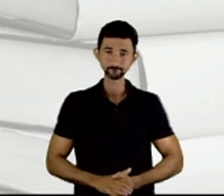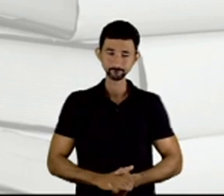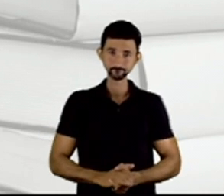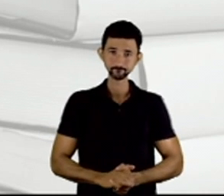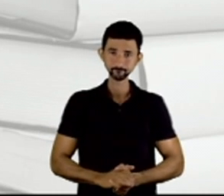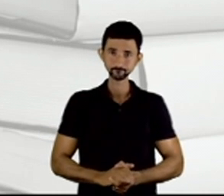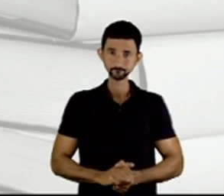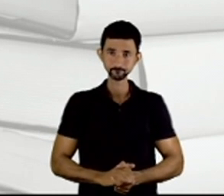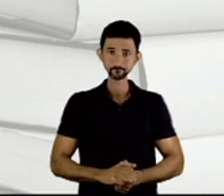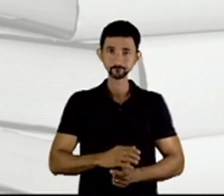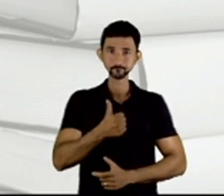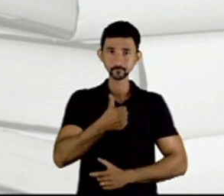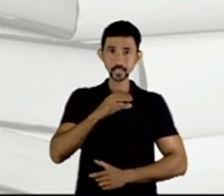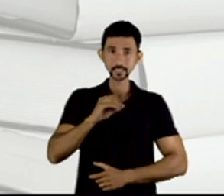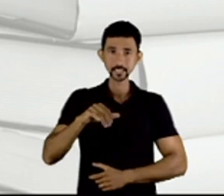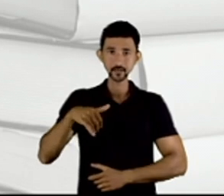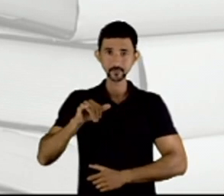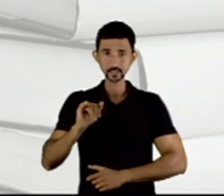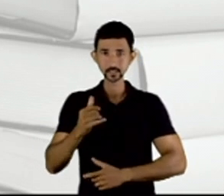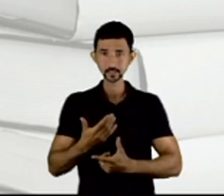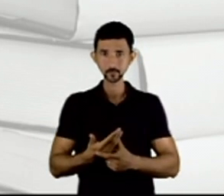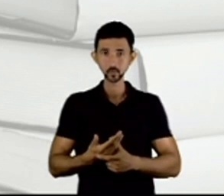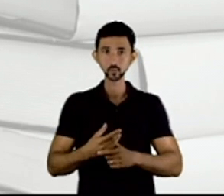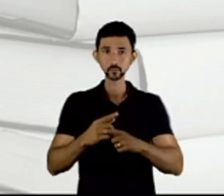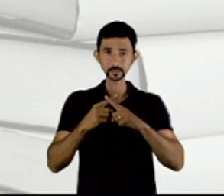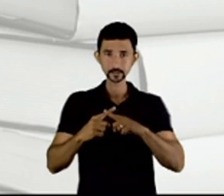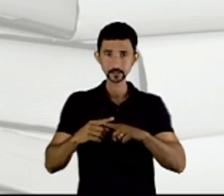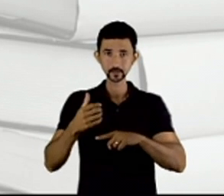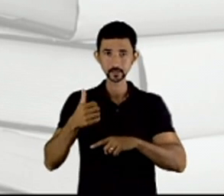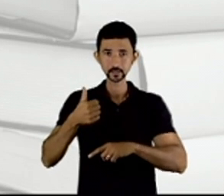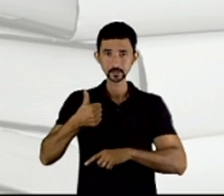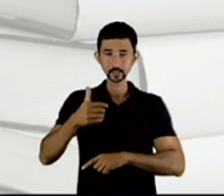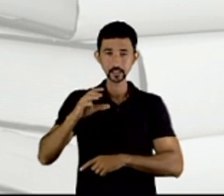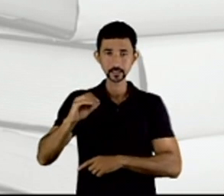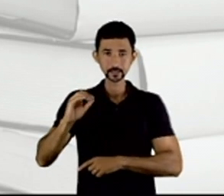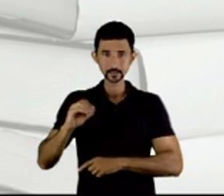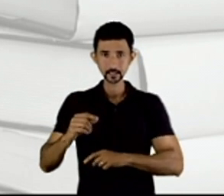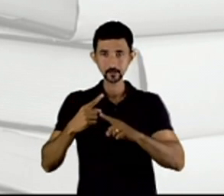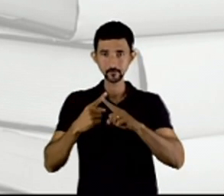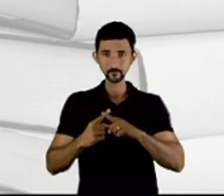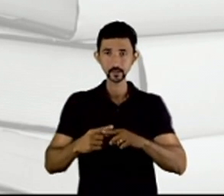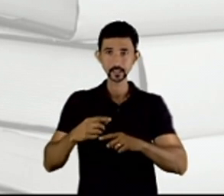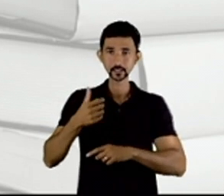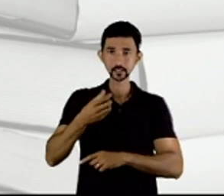certo? Então, 100 vezes y dá 100y, 100 vezes